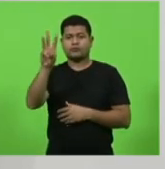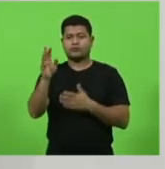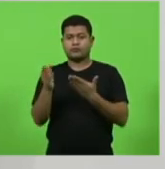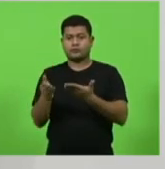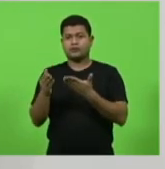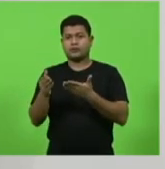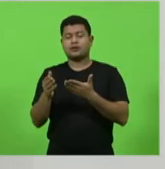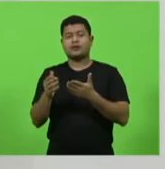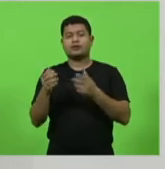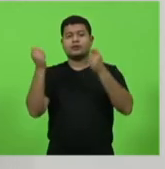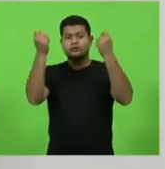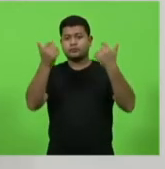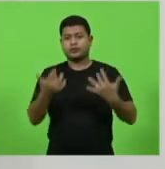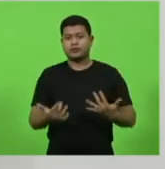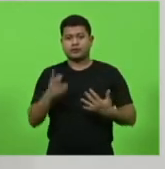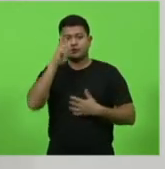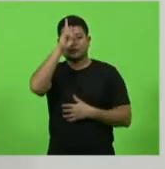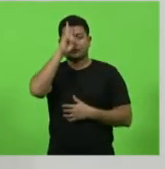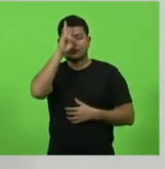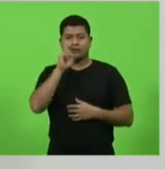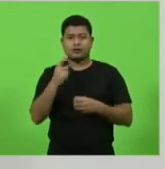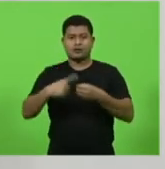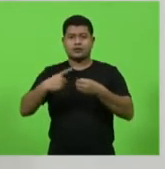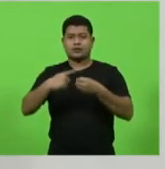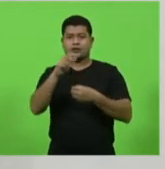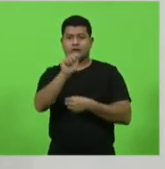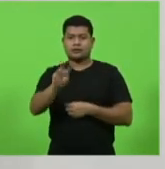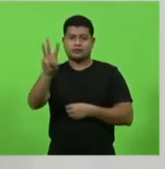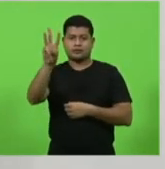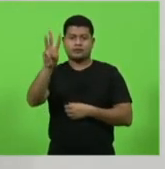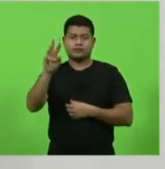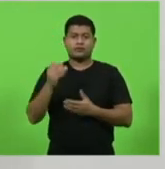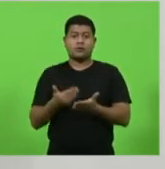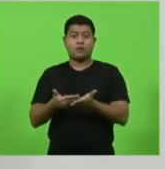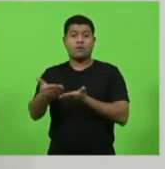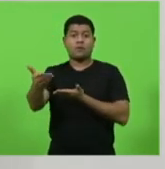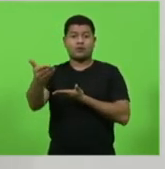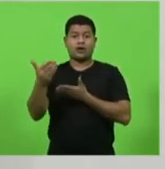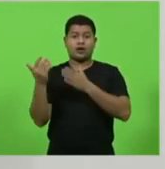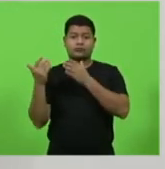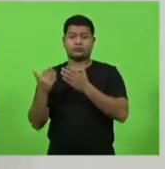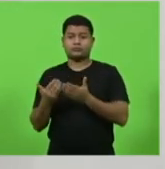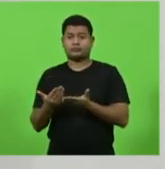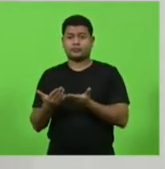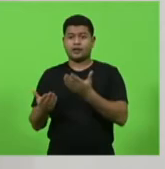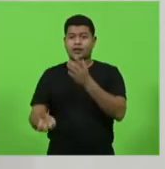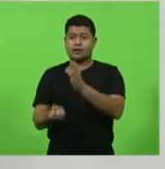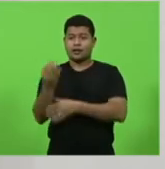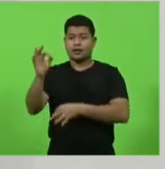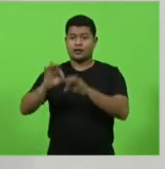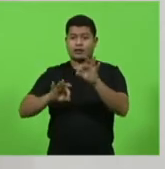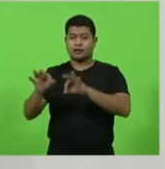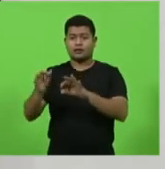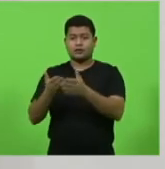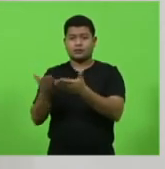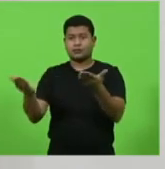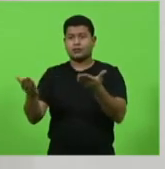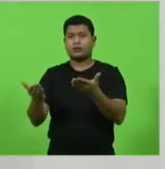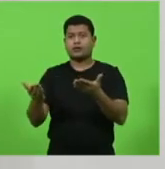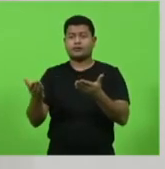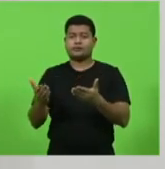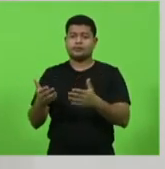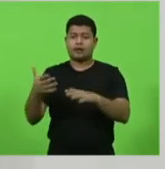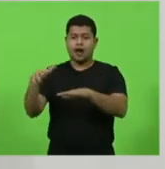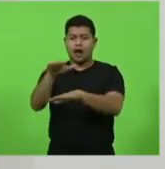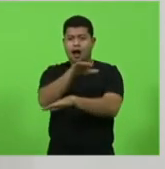Contando a história de Alfredo Wagner desde o princípio, desde a formação geológica do terreno,